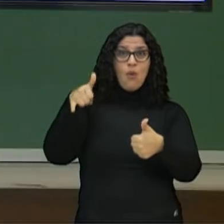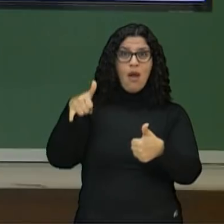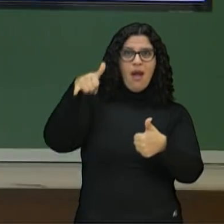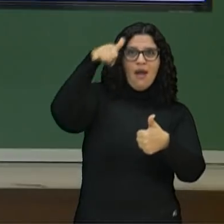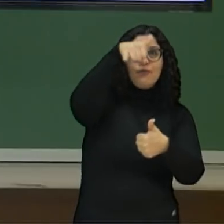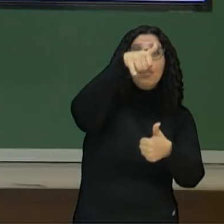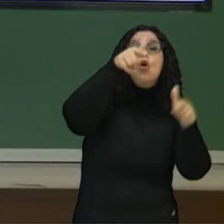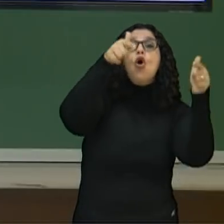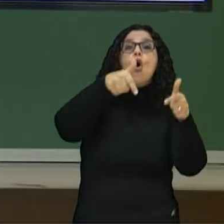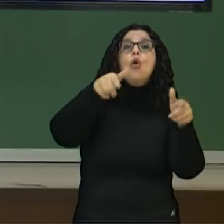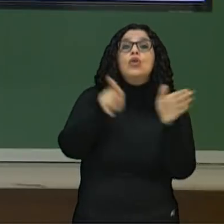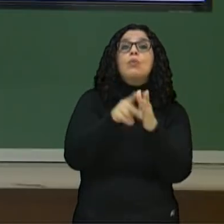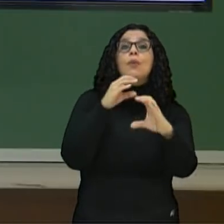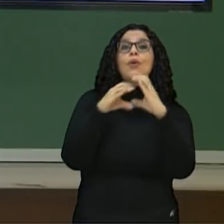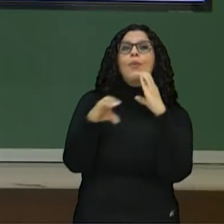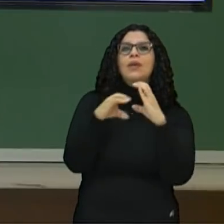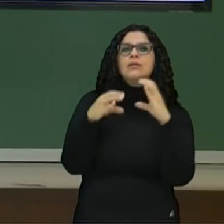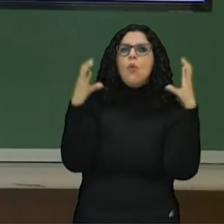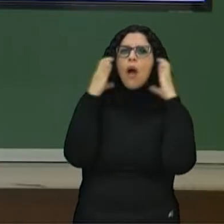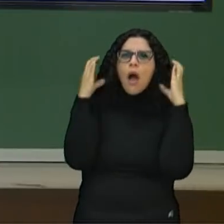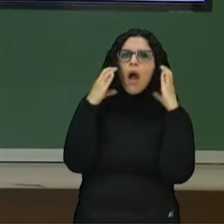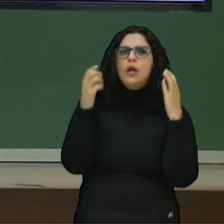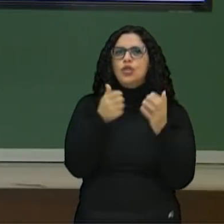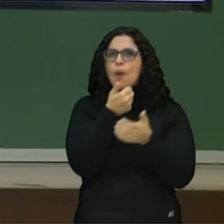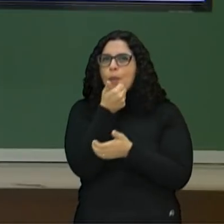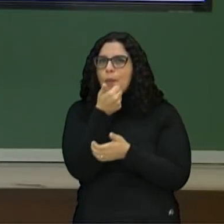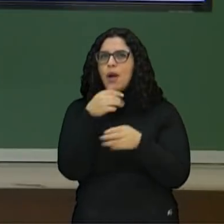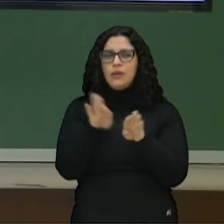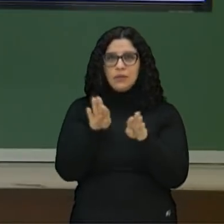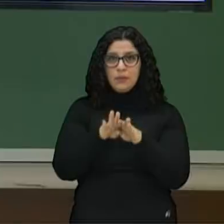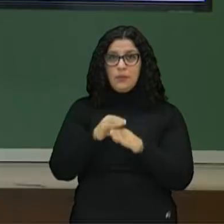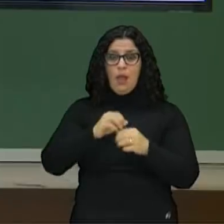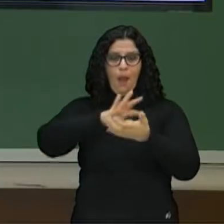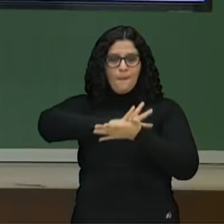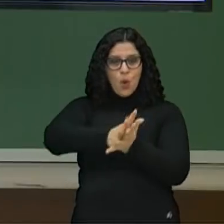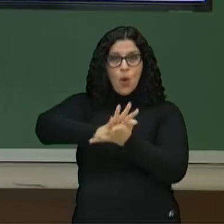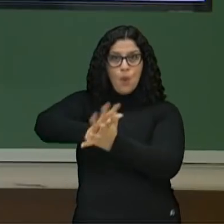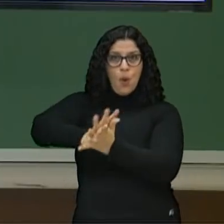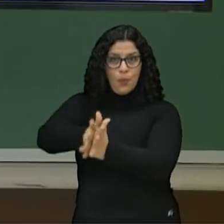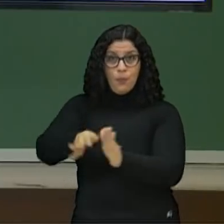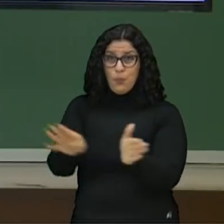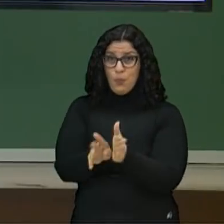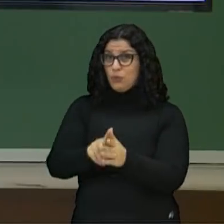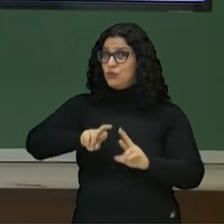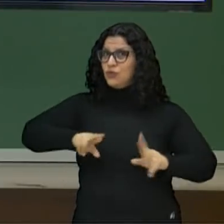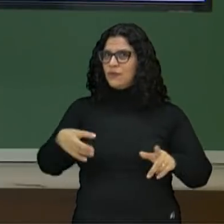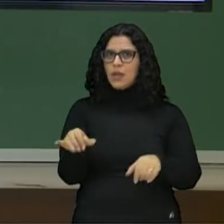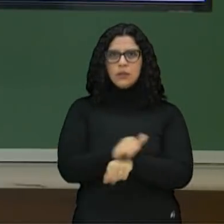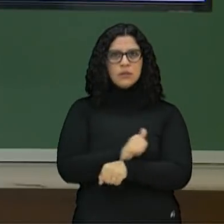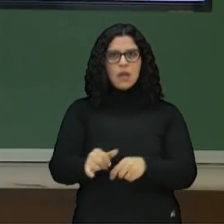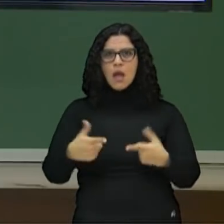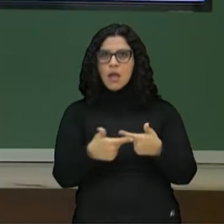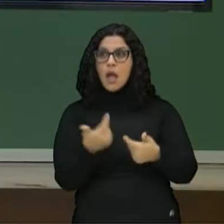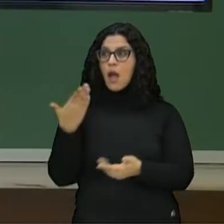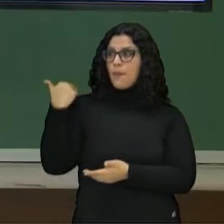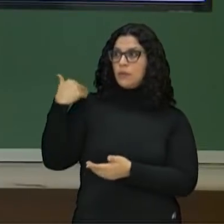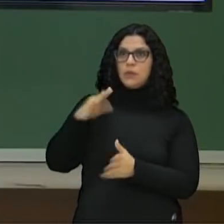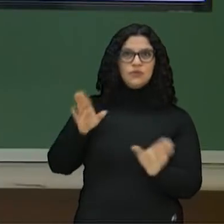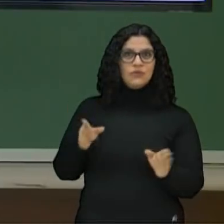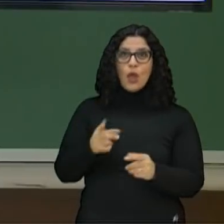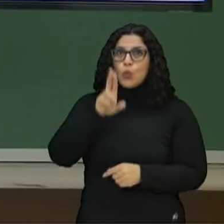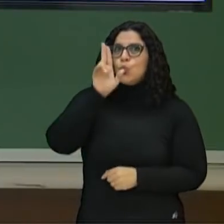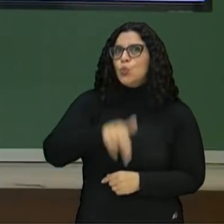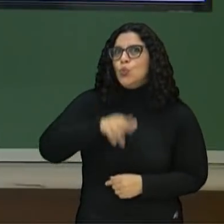alvo nas comunicações. Primeiro ponto. Então, guerras completamente diferentes das guerras travadas